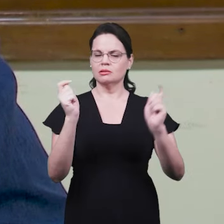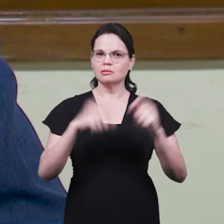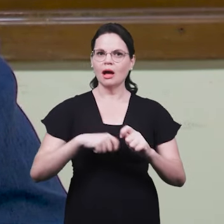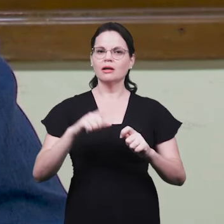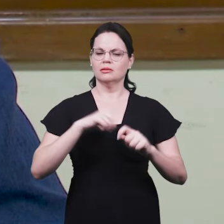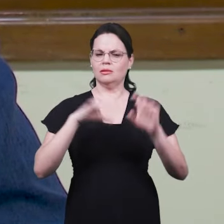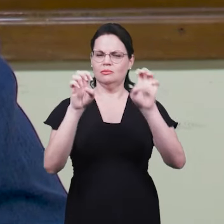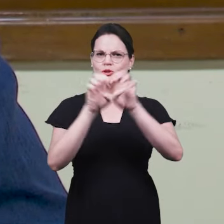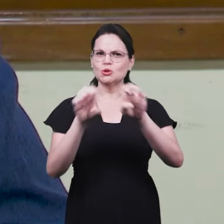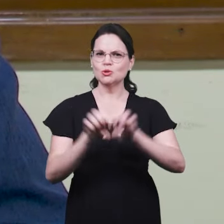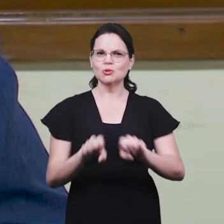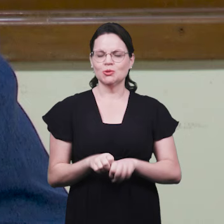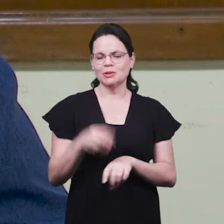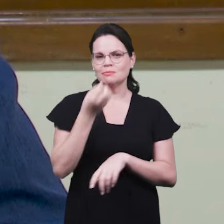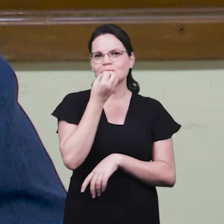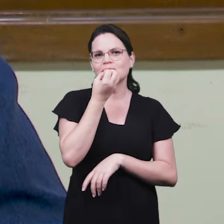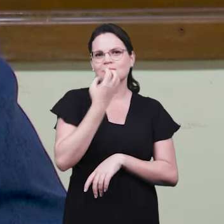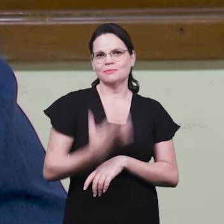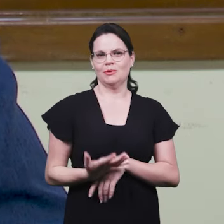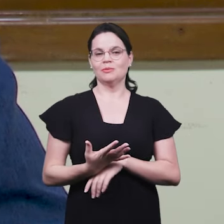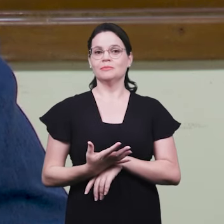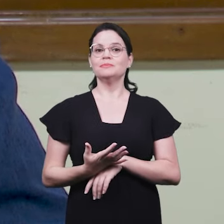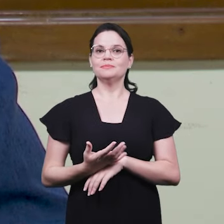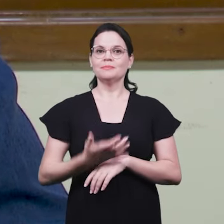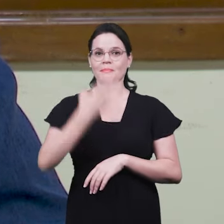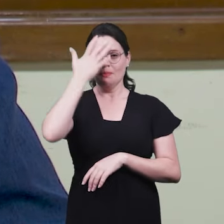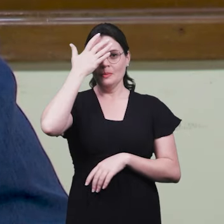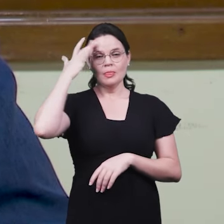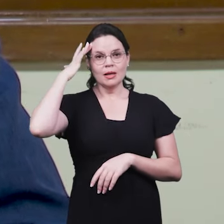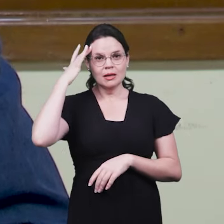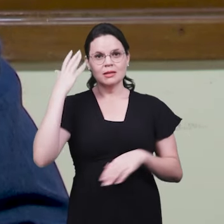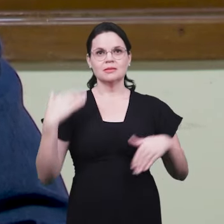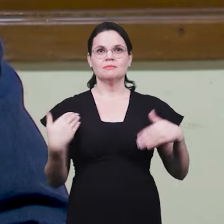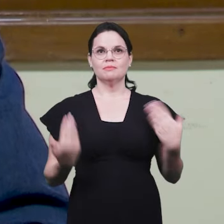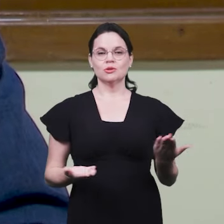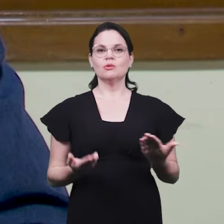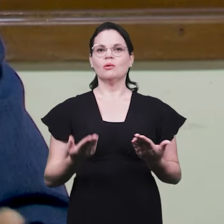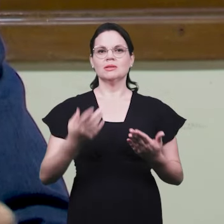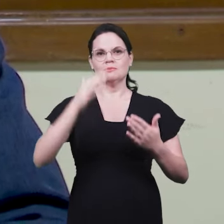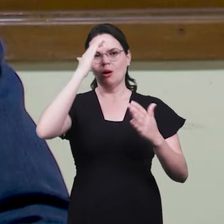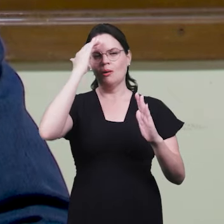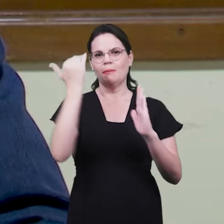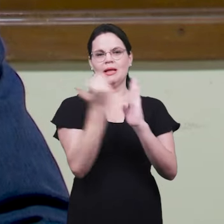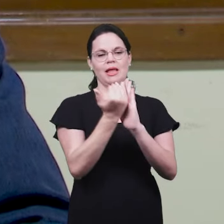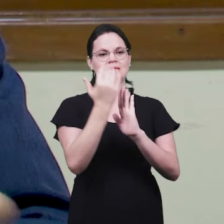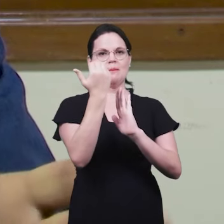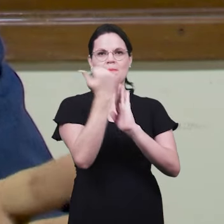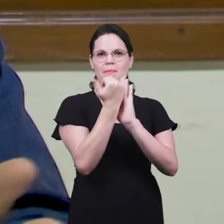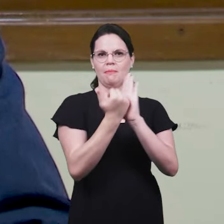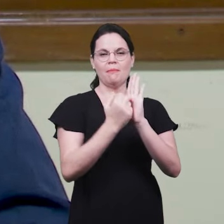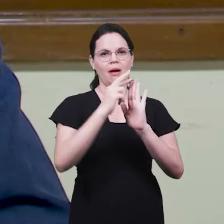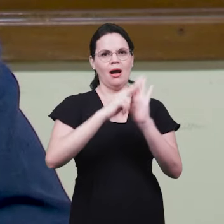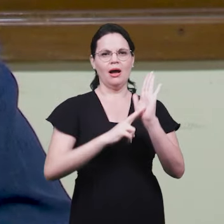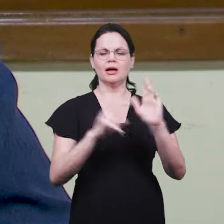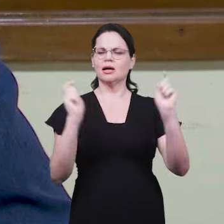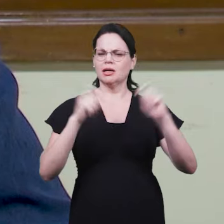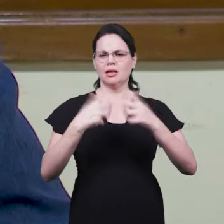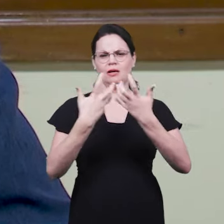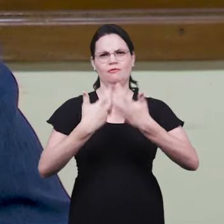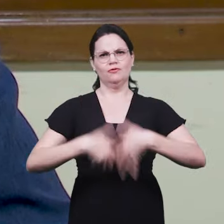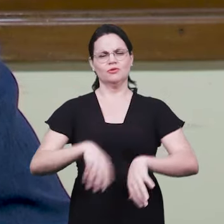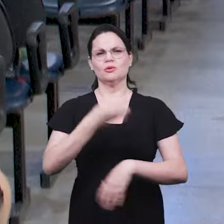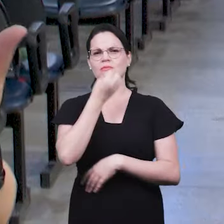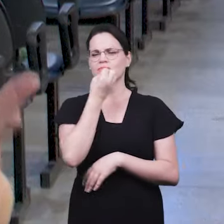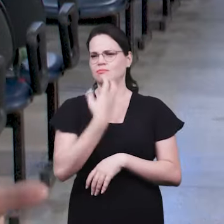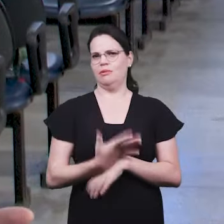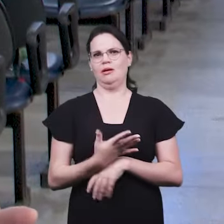fica difícil. Tem que ter aí as pessoas atendendo, né, se obedecendo às orientações para funcionar bem. E por isso não tem um problema aqui, né, nesse